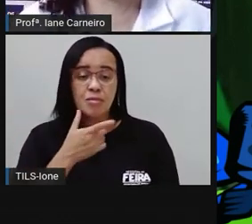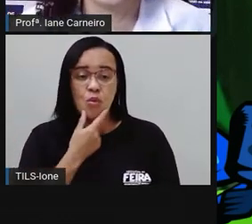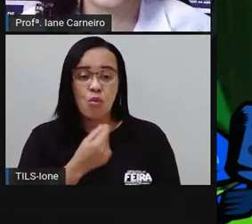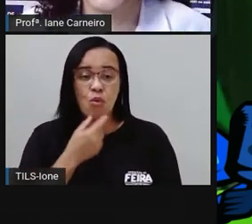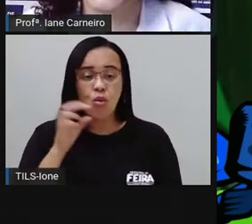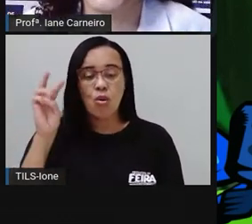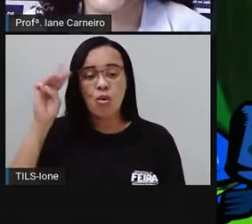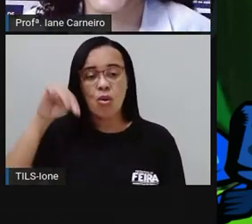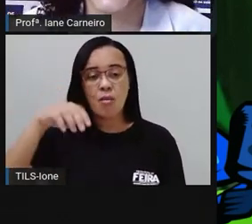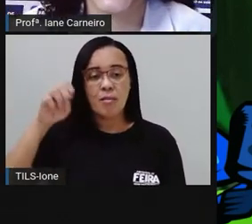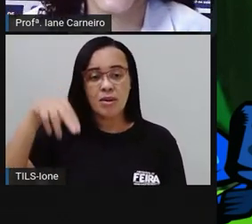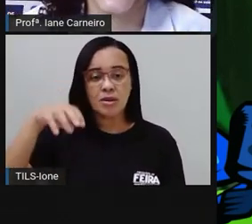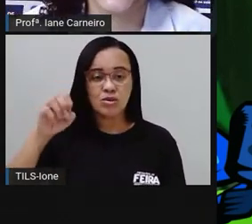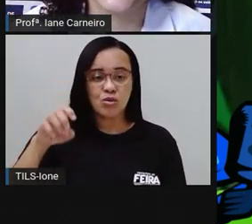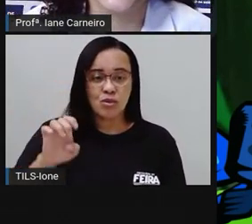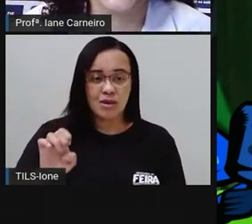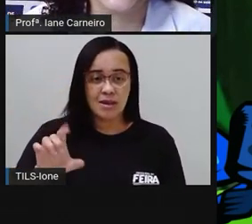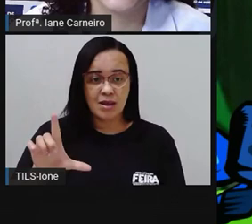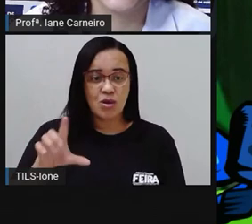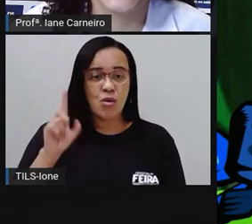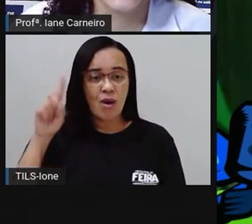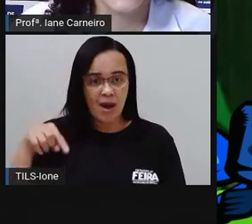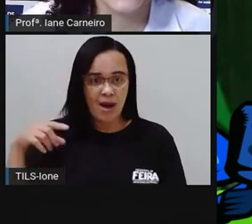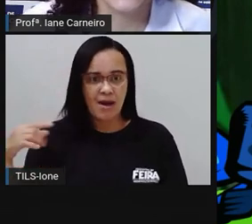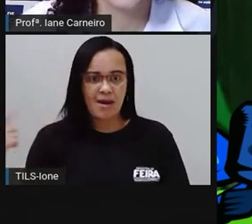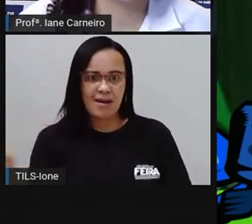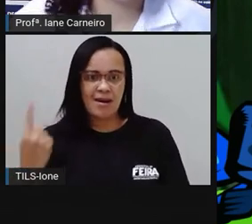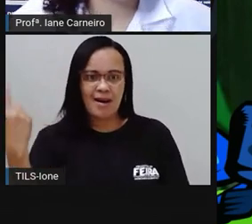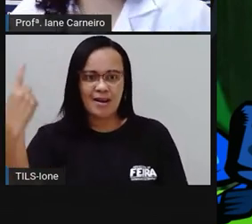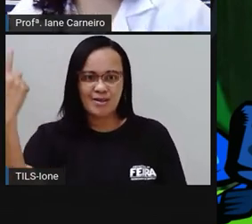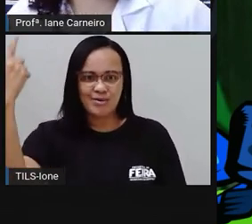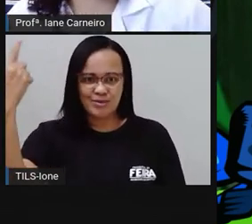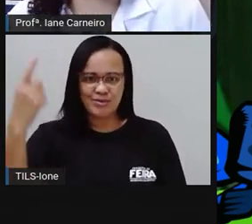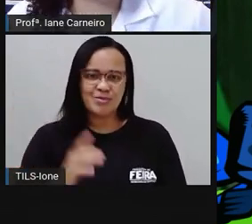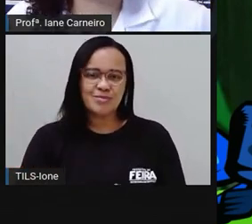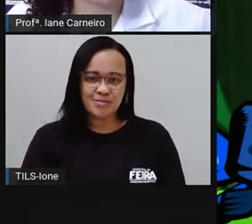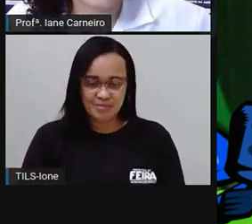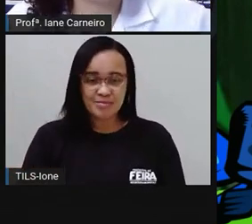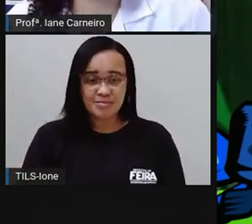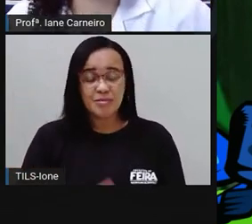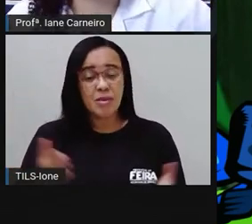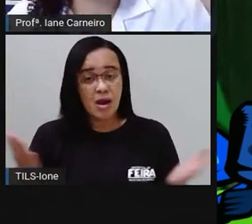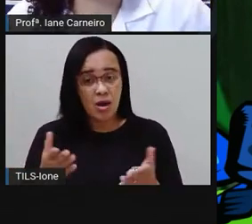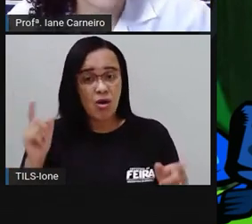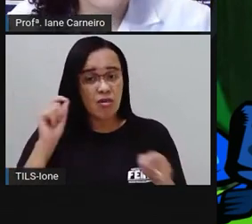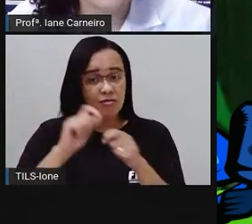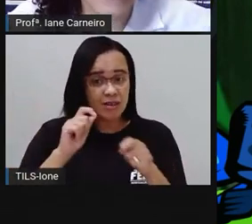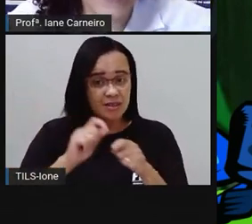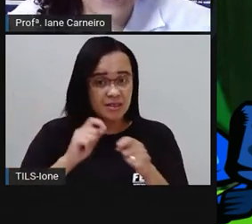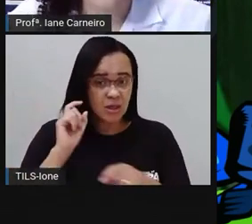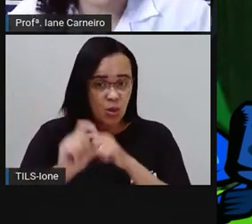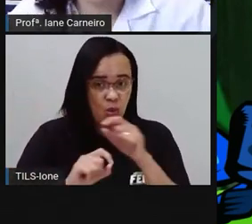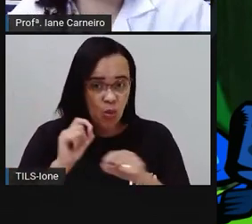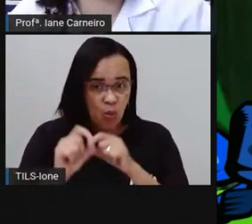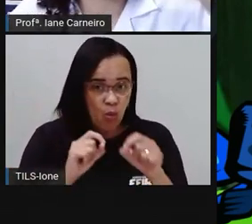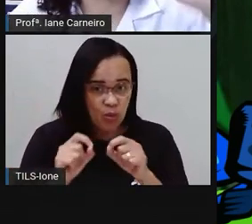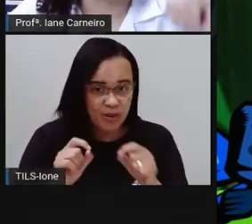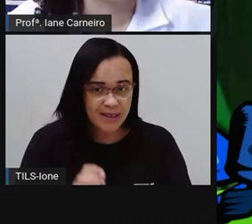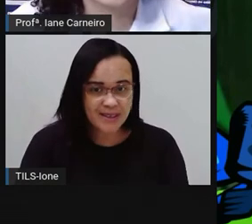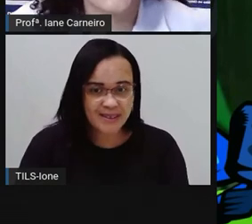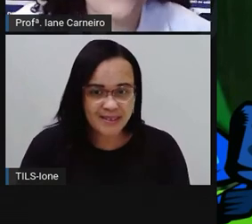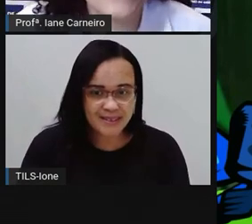alto. Muito bom. E faça um high five, né? High